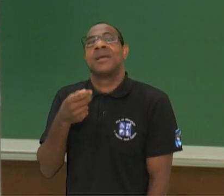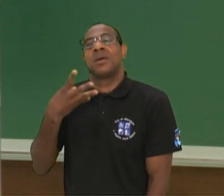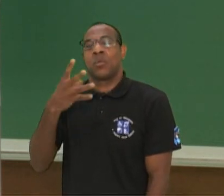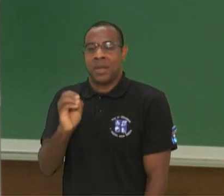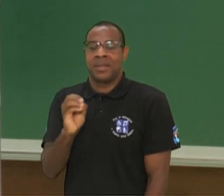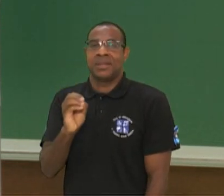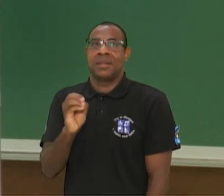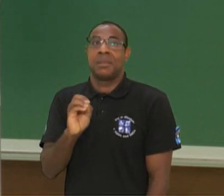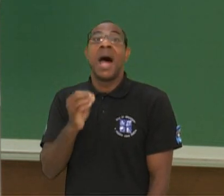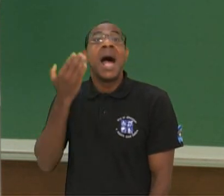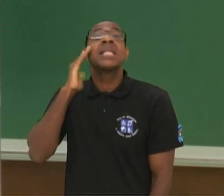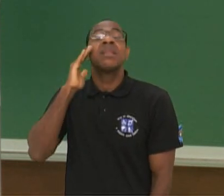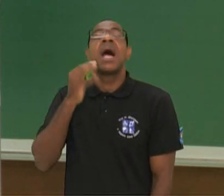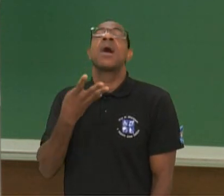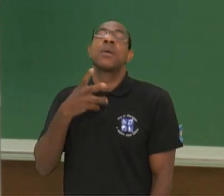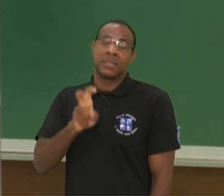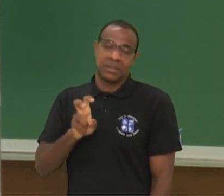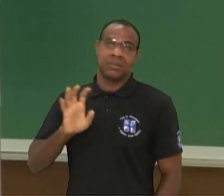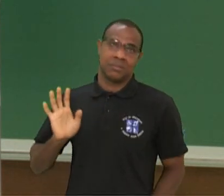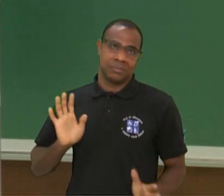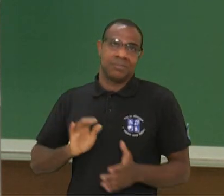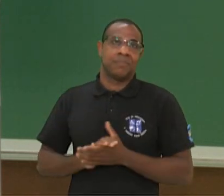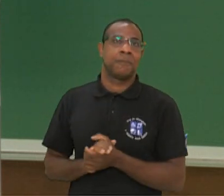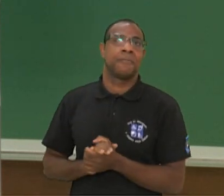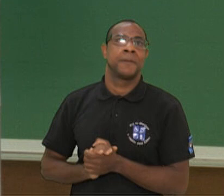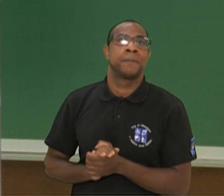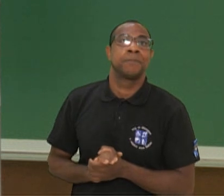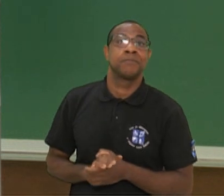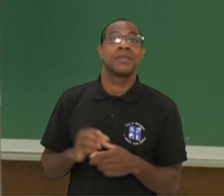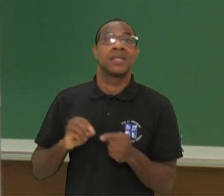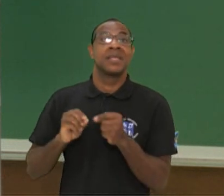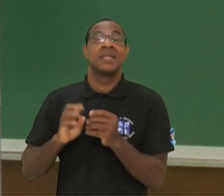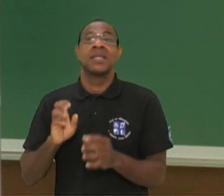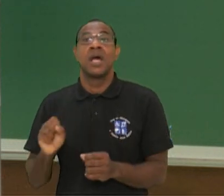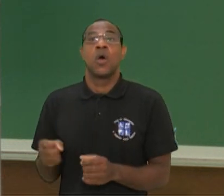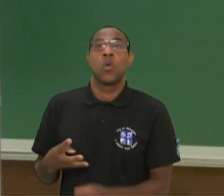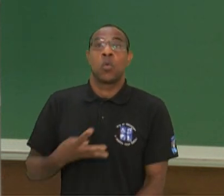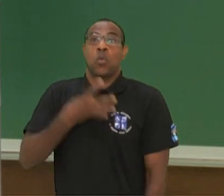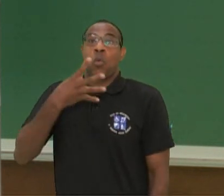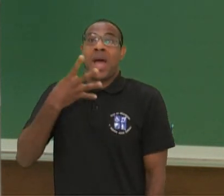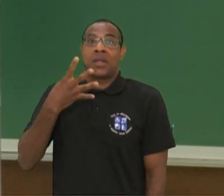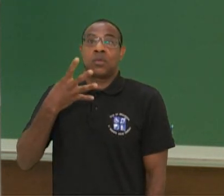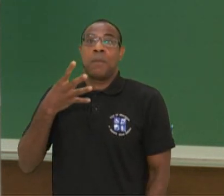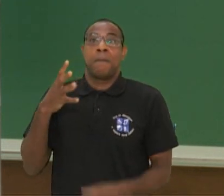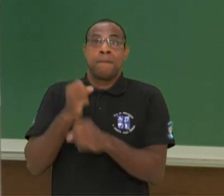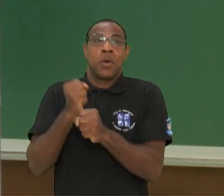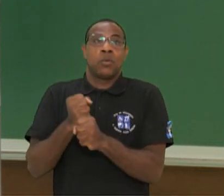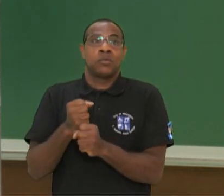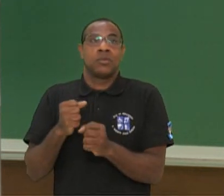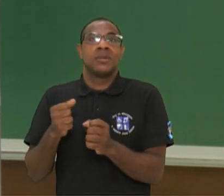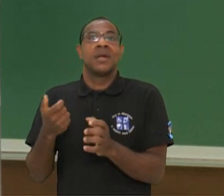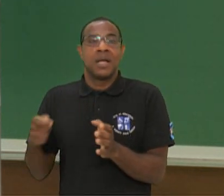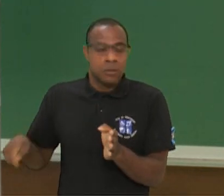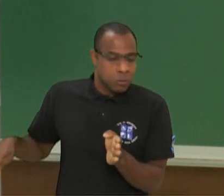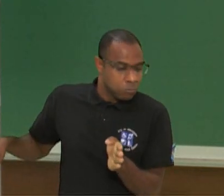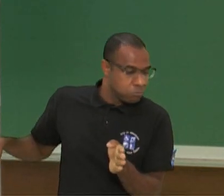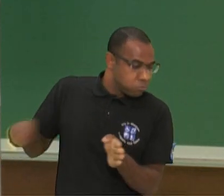Quando ele fizer o quarto ponto, ele venceu, ele fez um game point, ele conquistou aquele game.